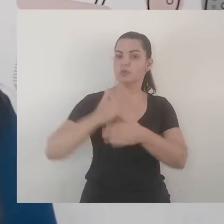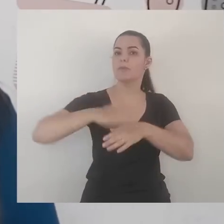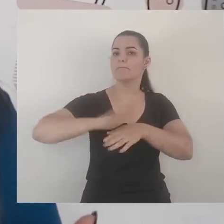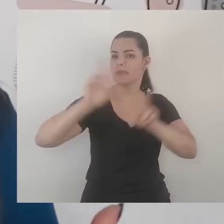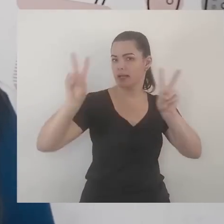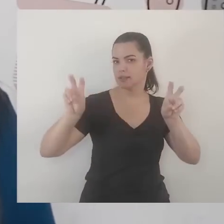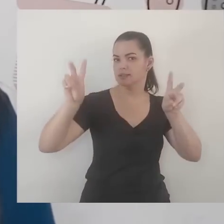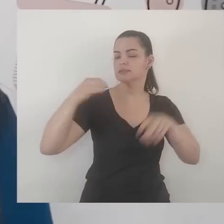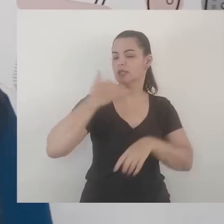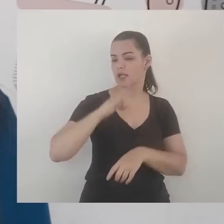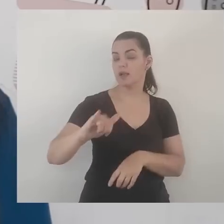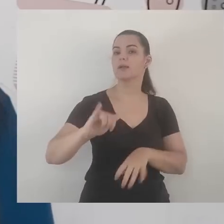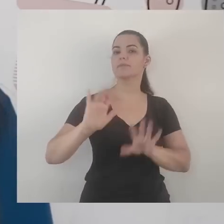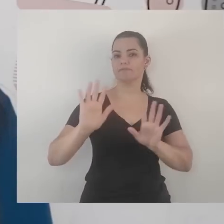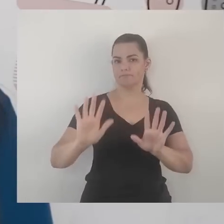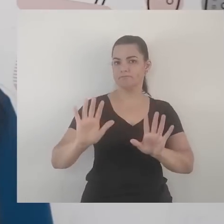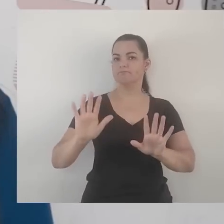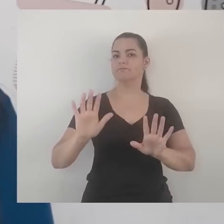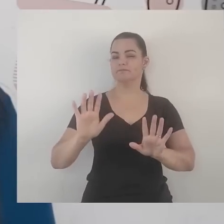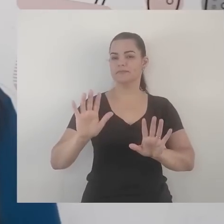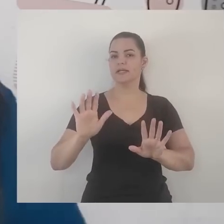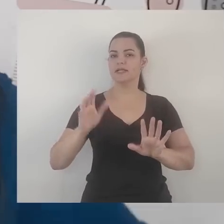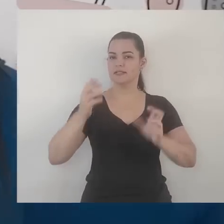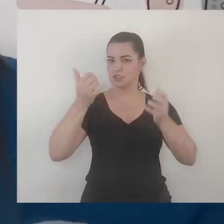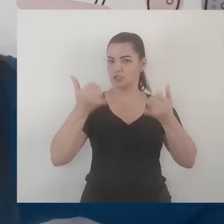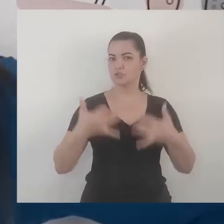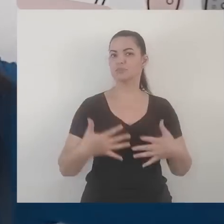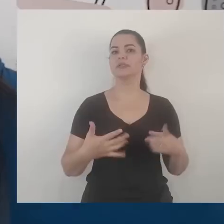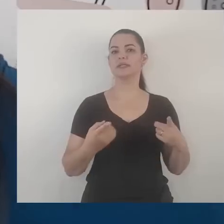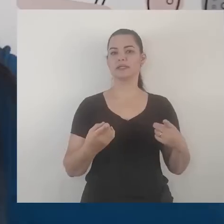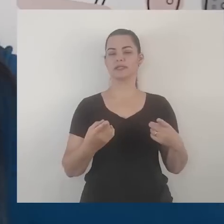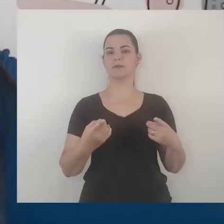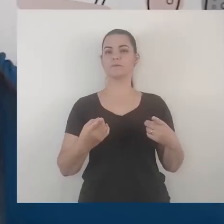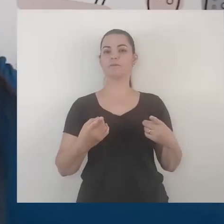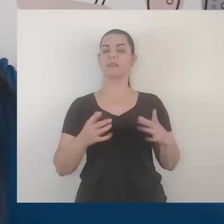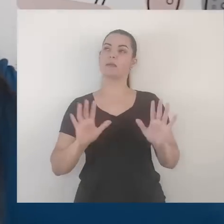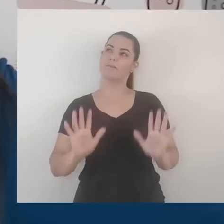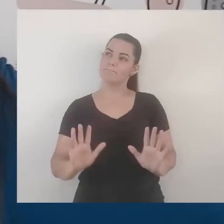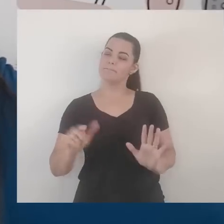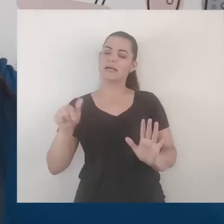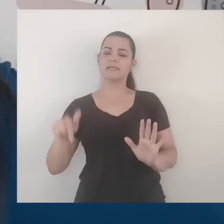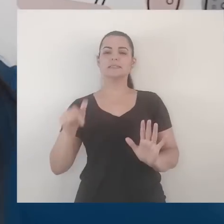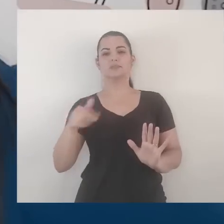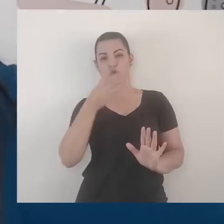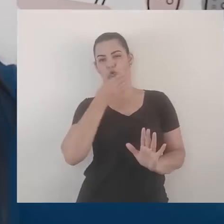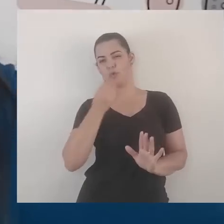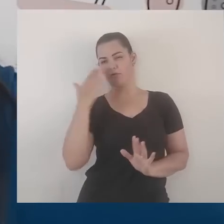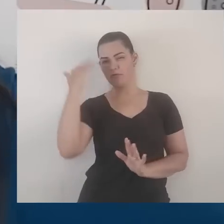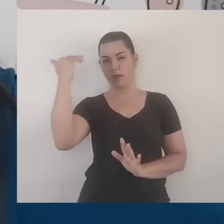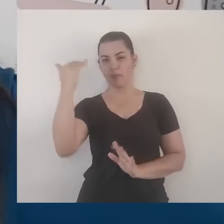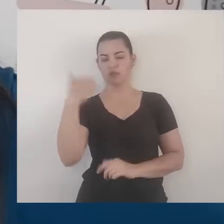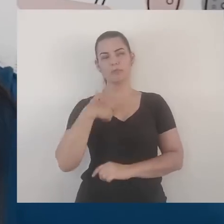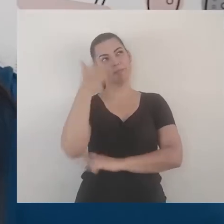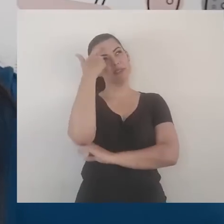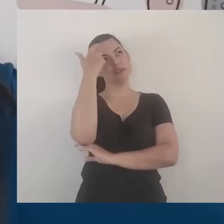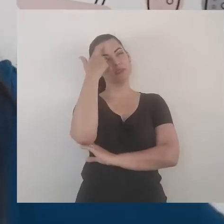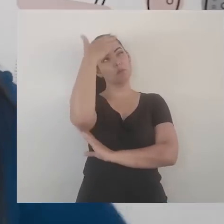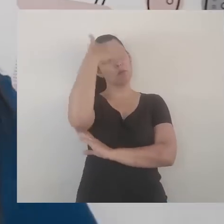essas descargas elétricas. E ele falou assim, como eu vou comprovar isso? Sabe o que ele